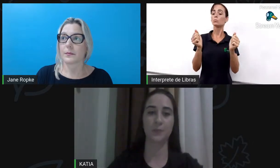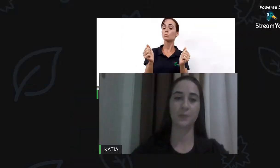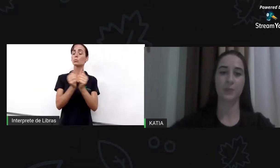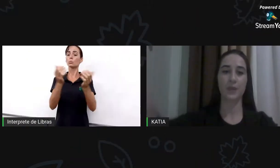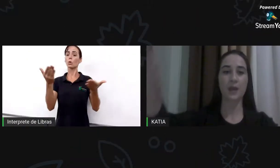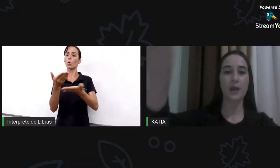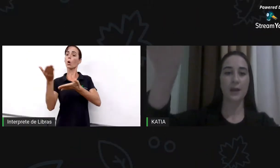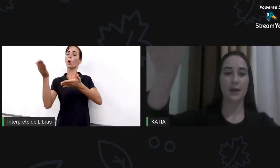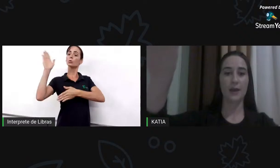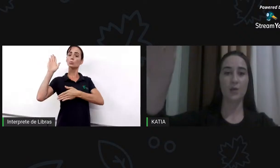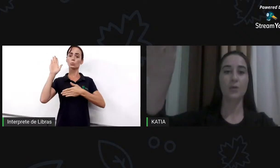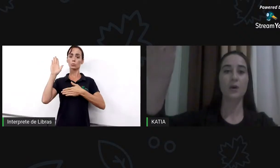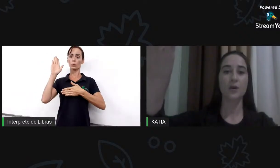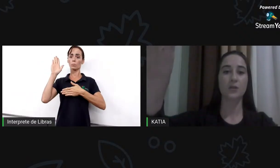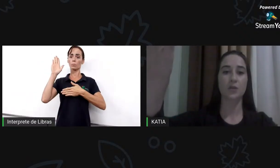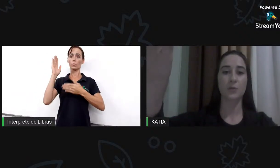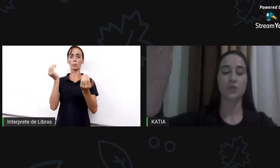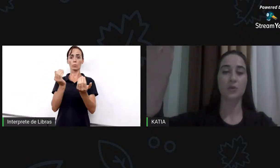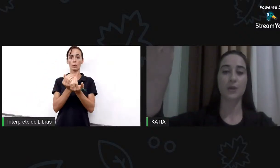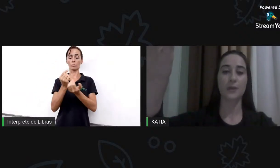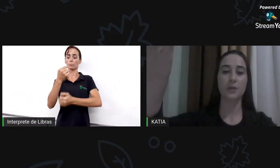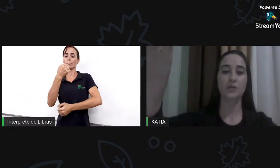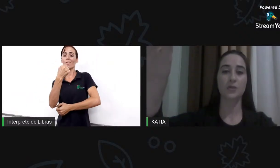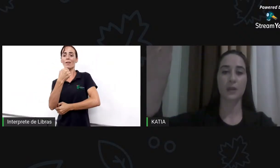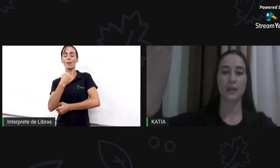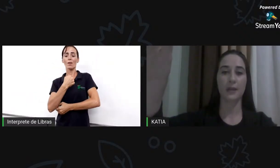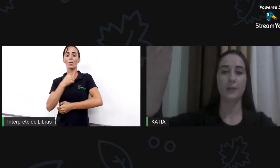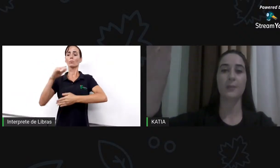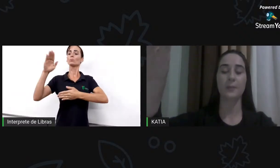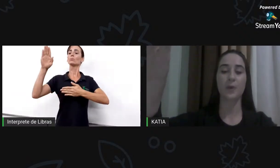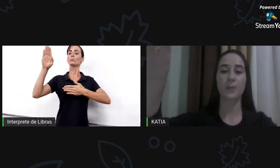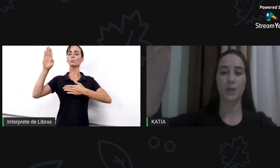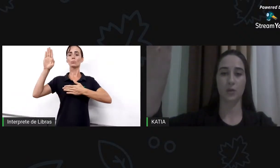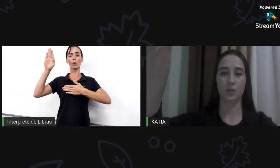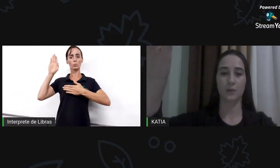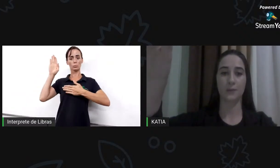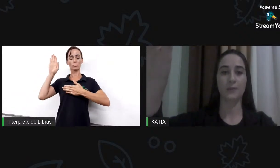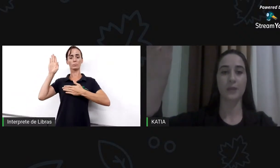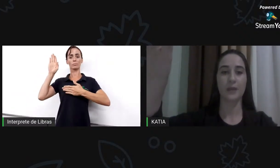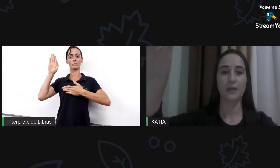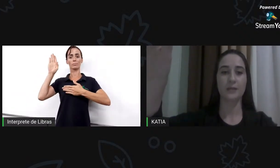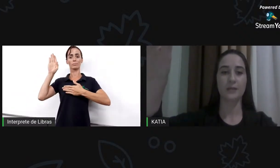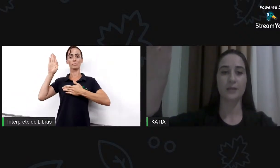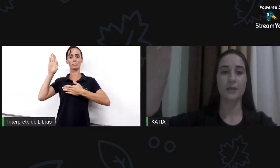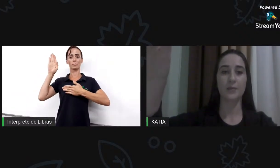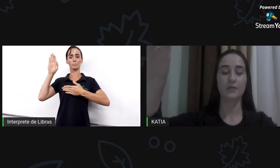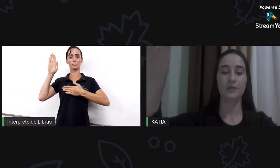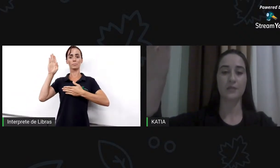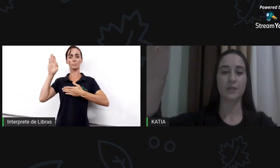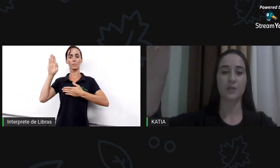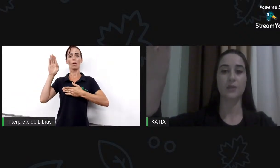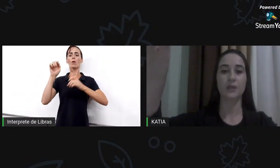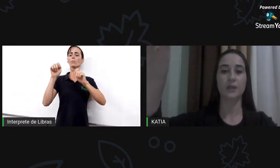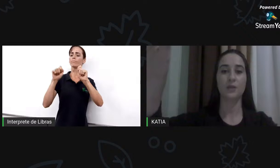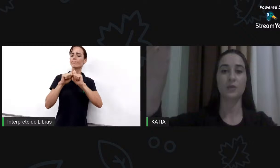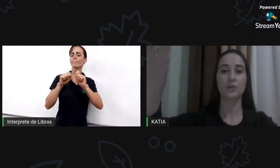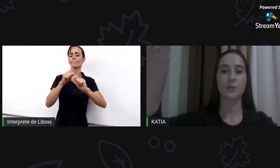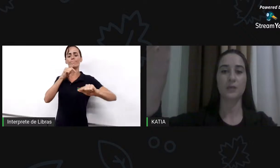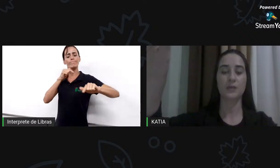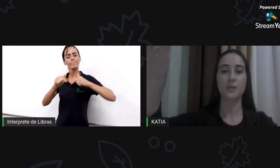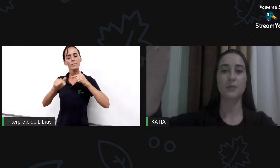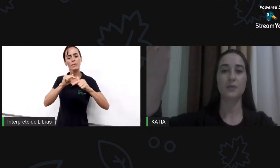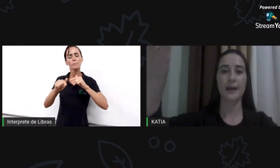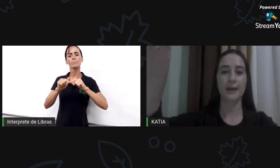juramento. Eu, sob juramento solene, prometo exercer a profissão dentro